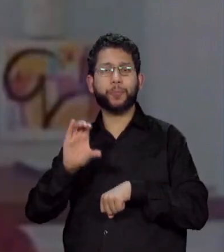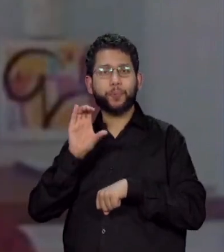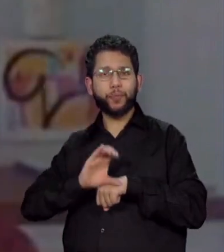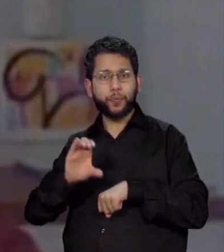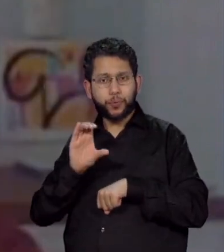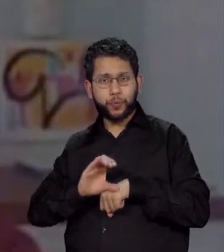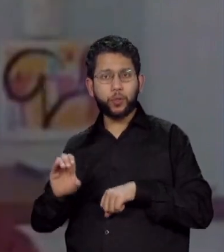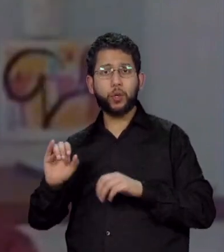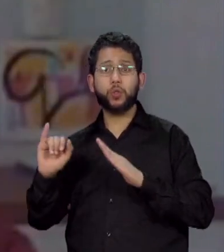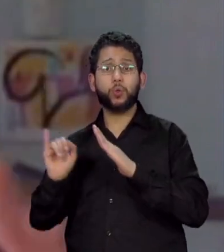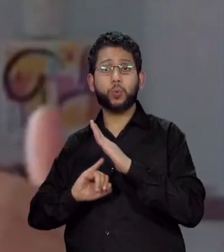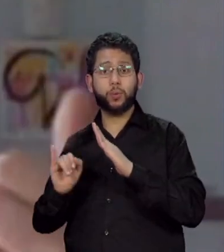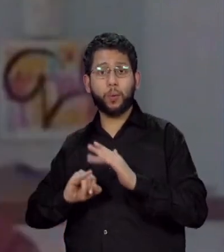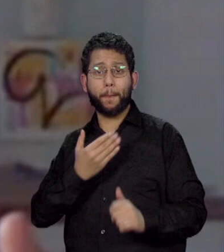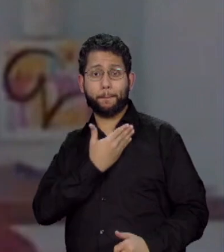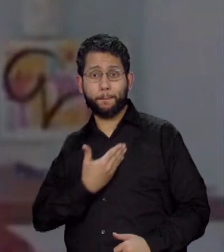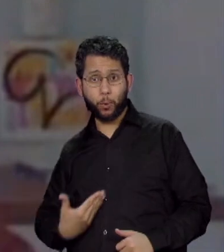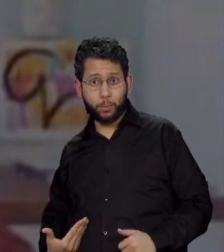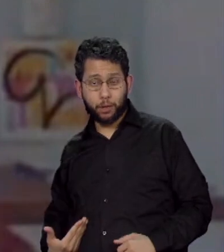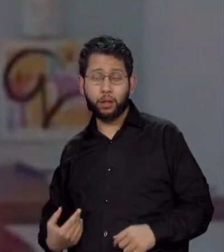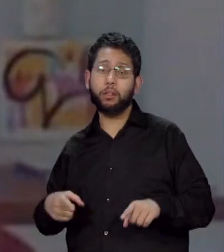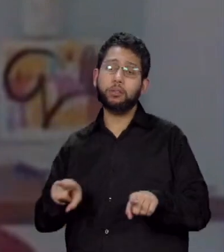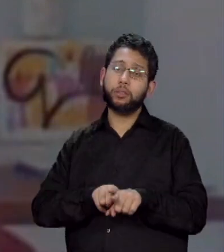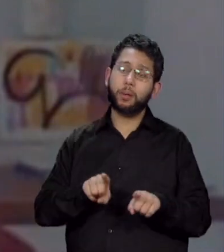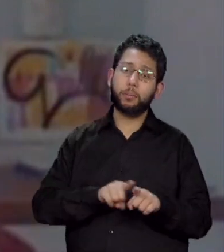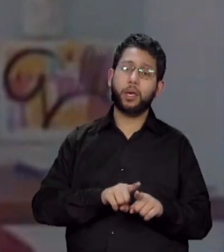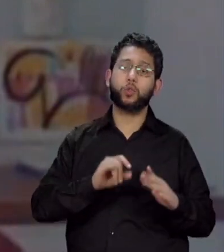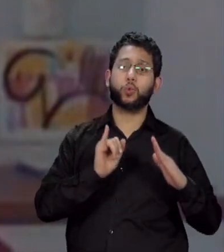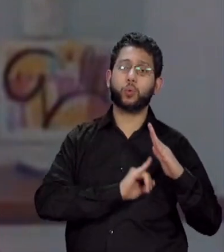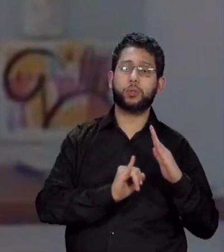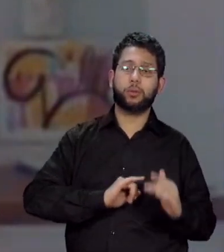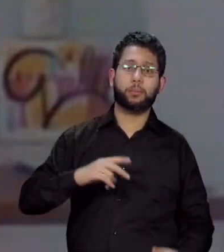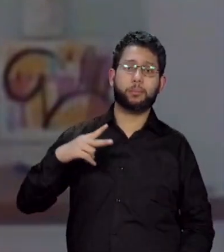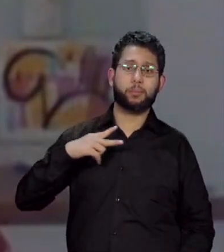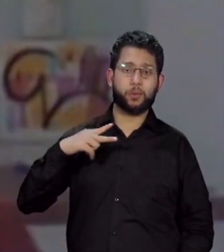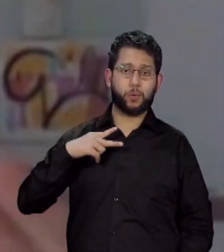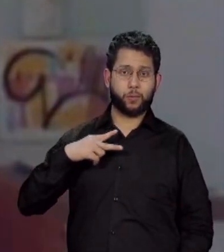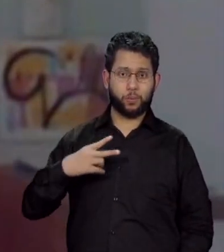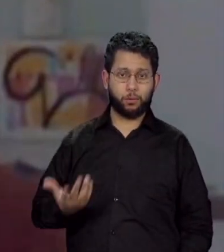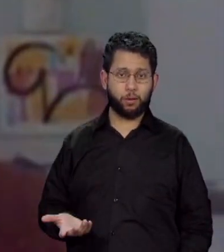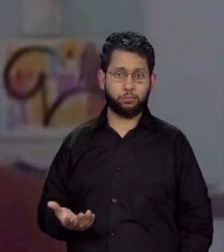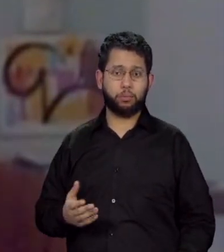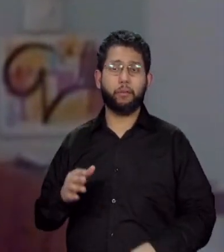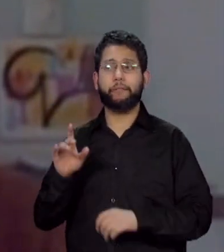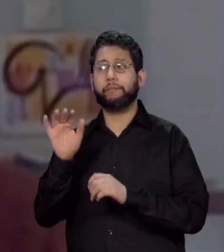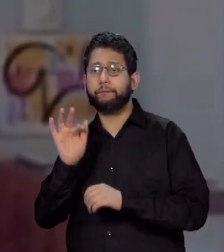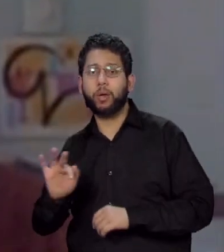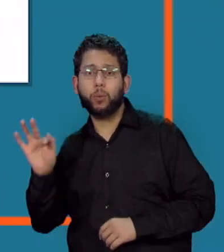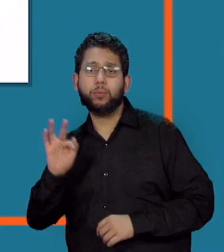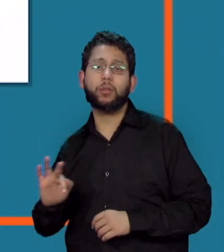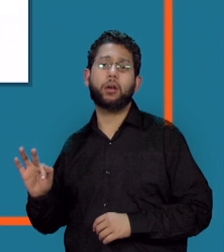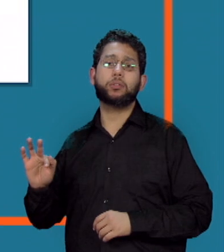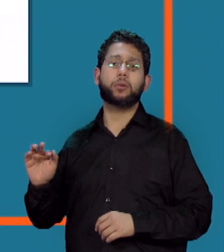de instituições públicas e instituições privadas, né? De cursos superiores.